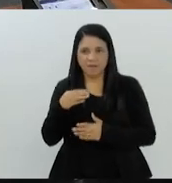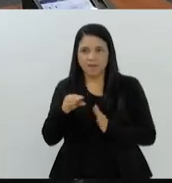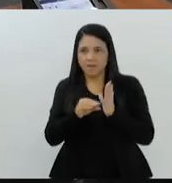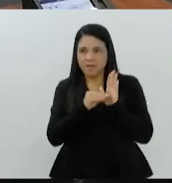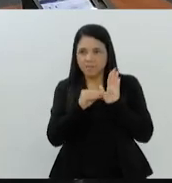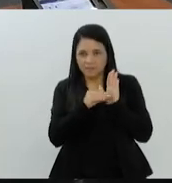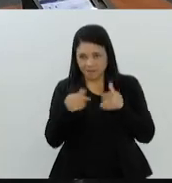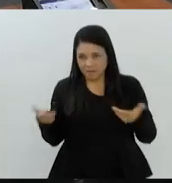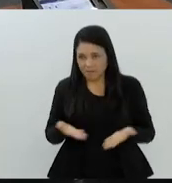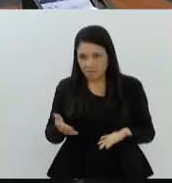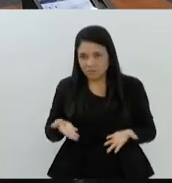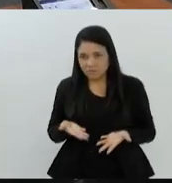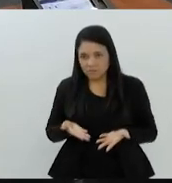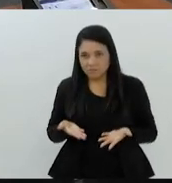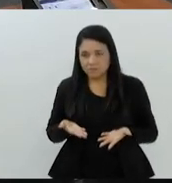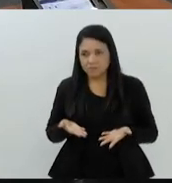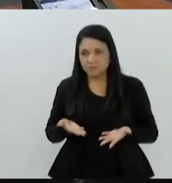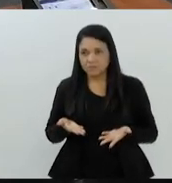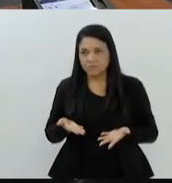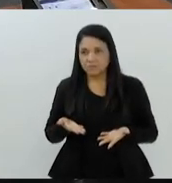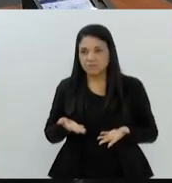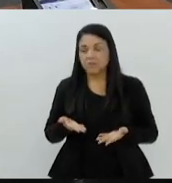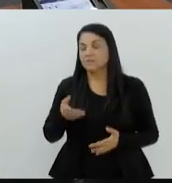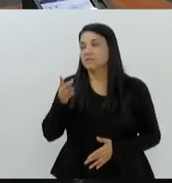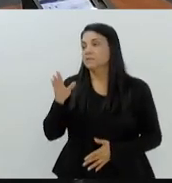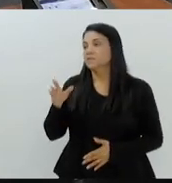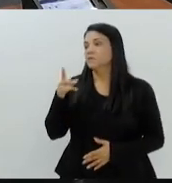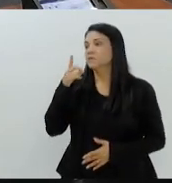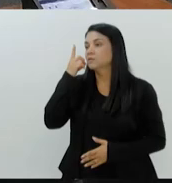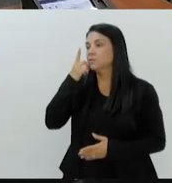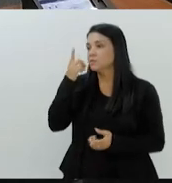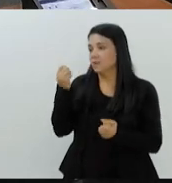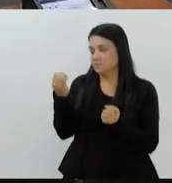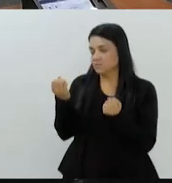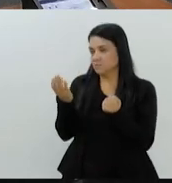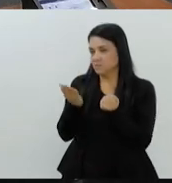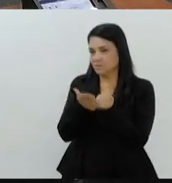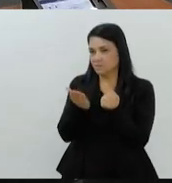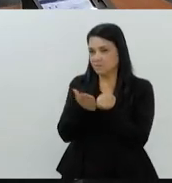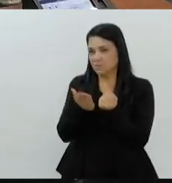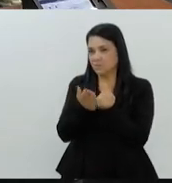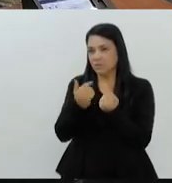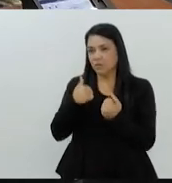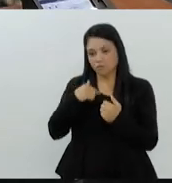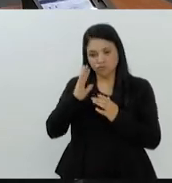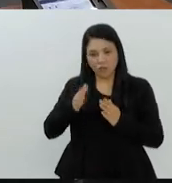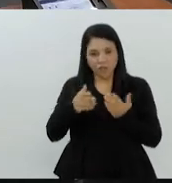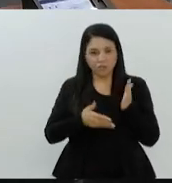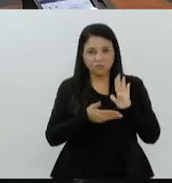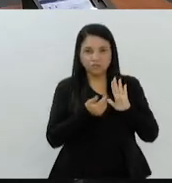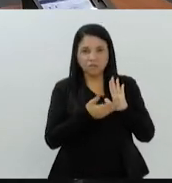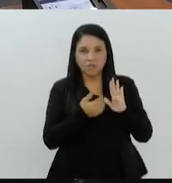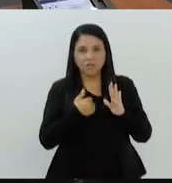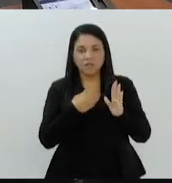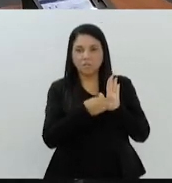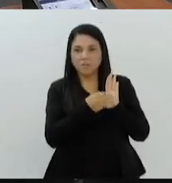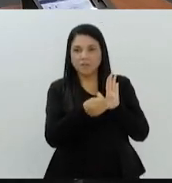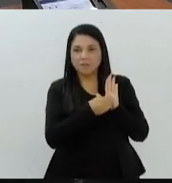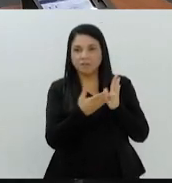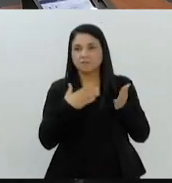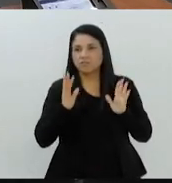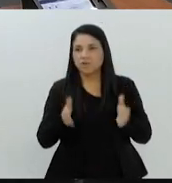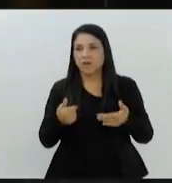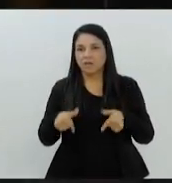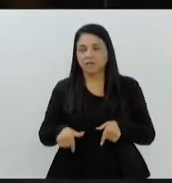emenda. Por que não? Deputado. Quantas vezes eu já tirei emenda aqui no plenário? Mas o parecer que está